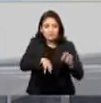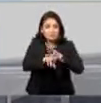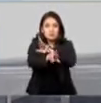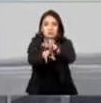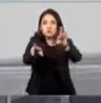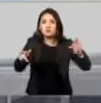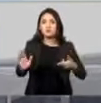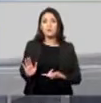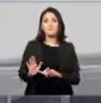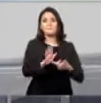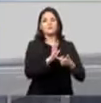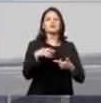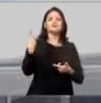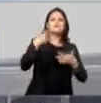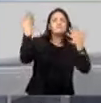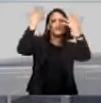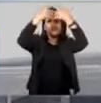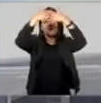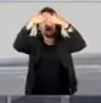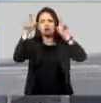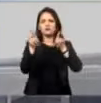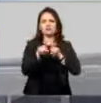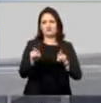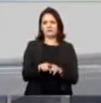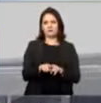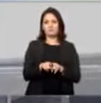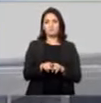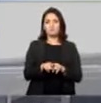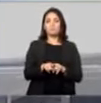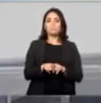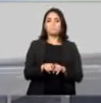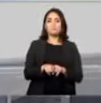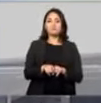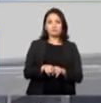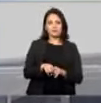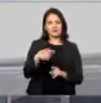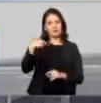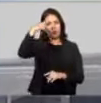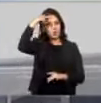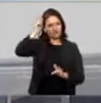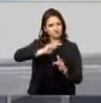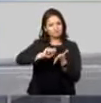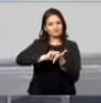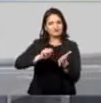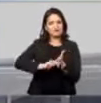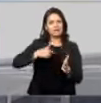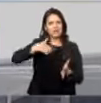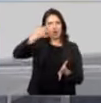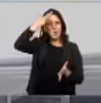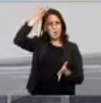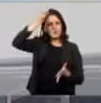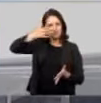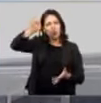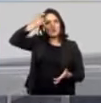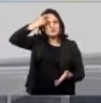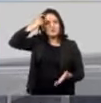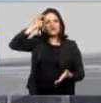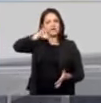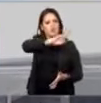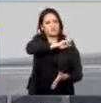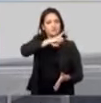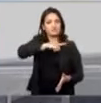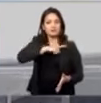de questionamento e reflexão. Em outras palavras, o autor, consciente ou não do poder e da responsabilidade que carrega, a despeito de